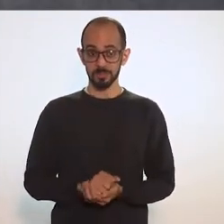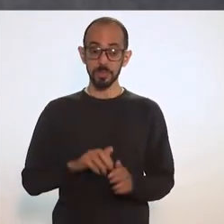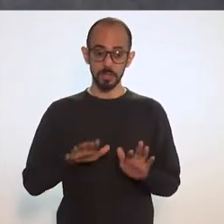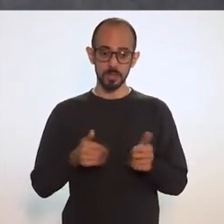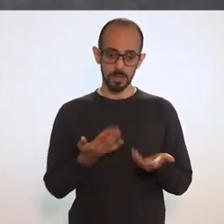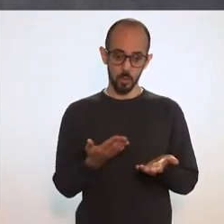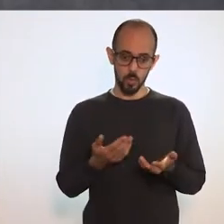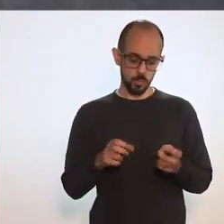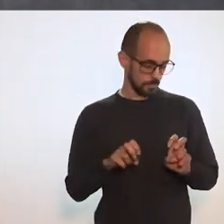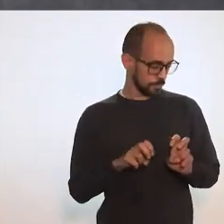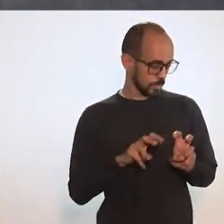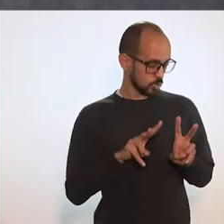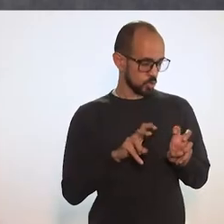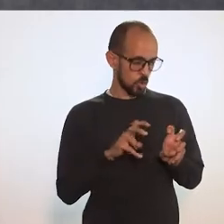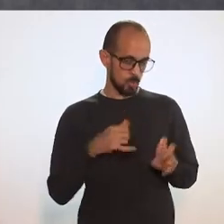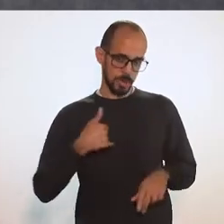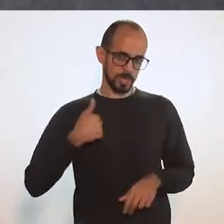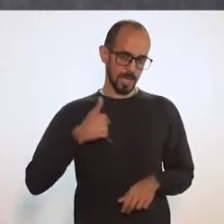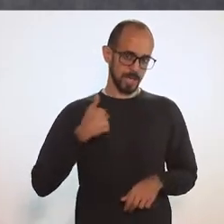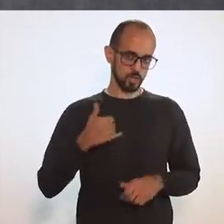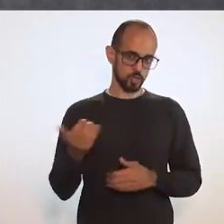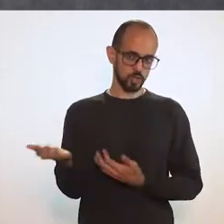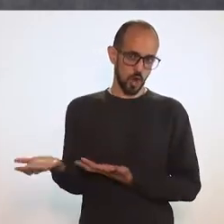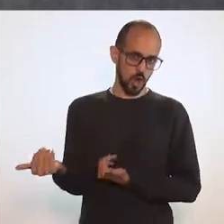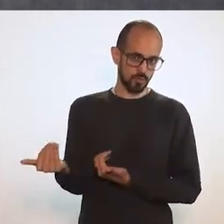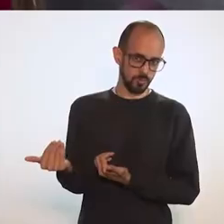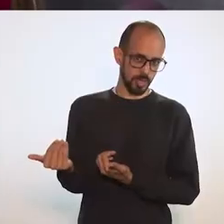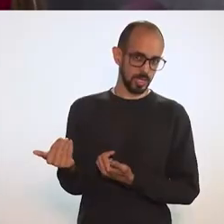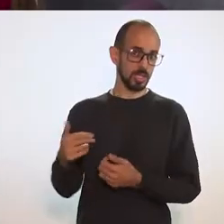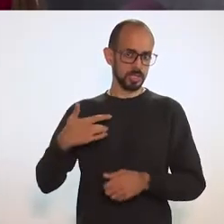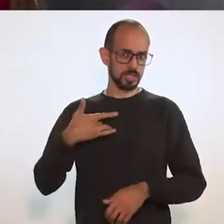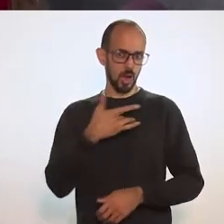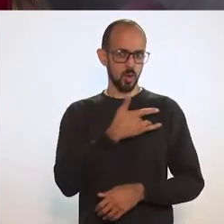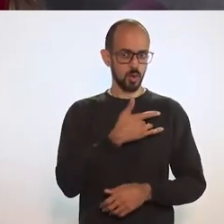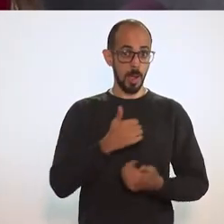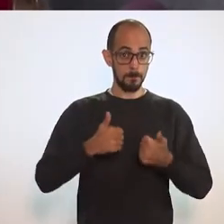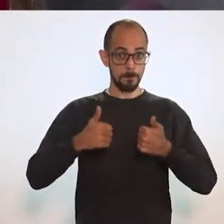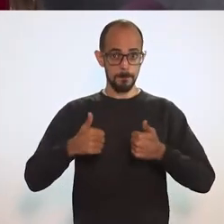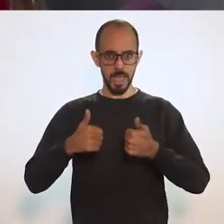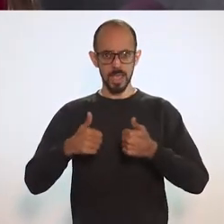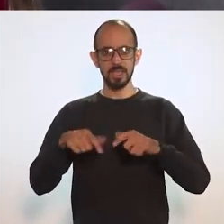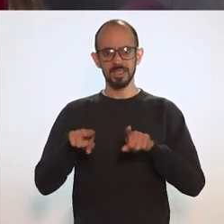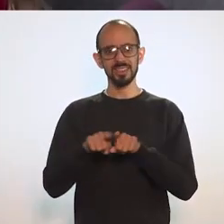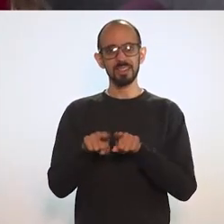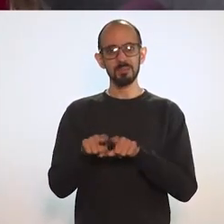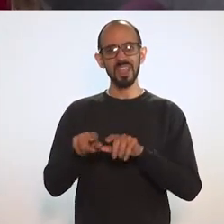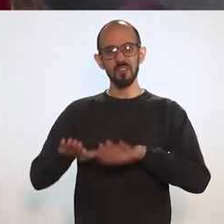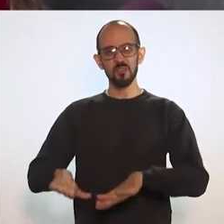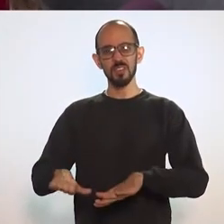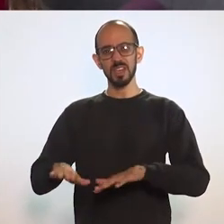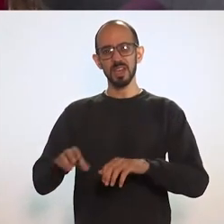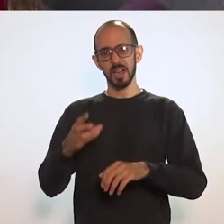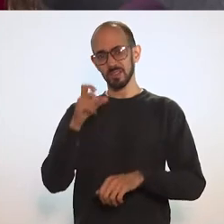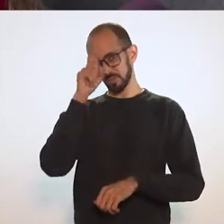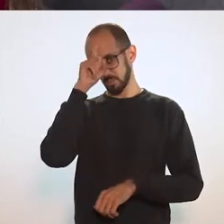senhora diria que indivíduos mais jovens e mais saudáveis também levem a esse tempo de internação mais